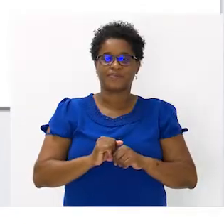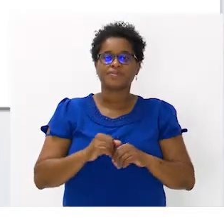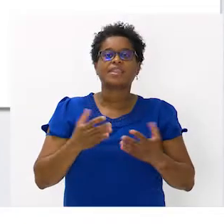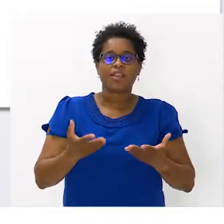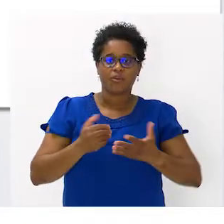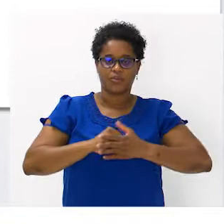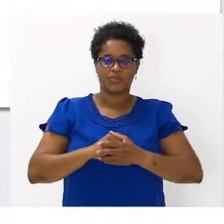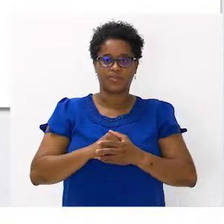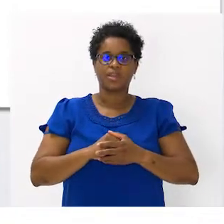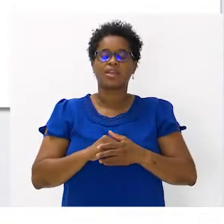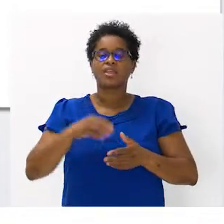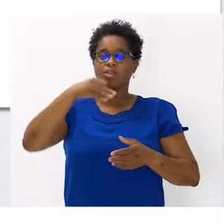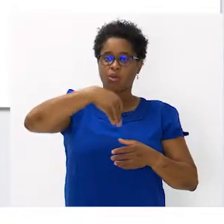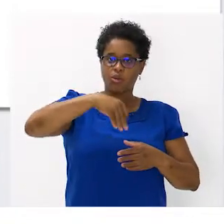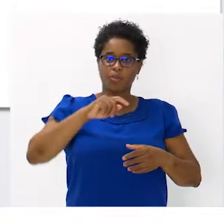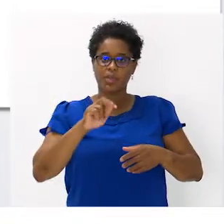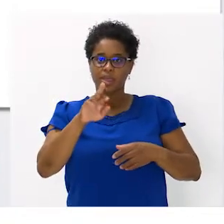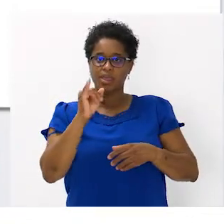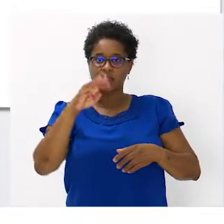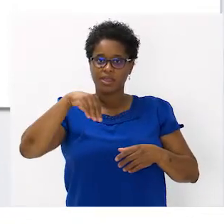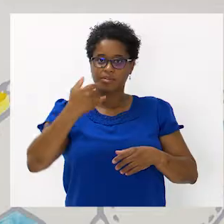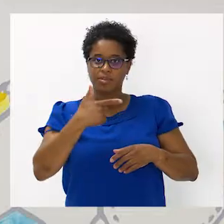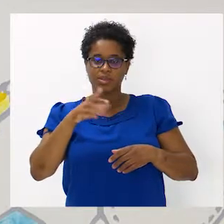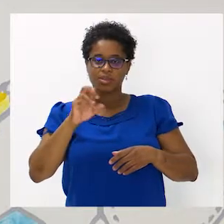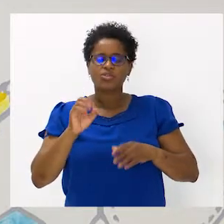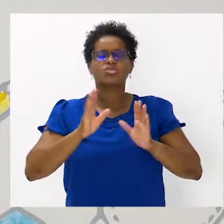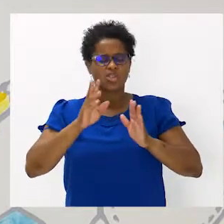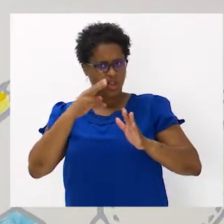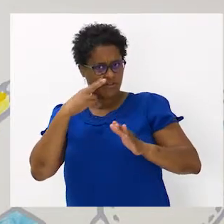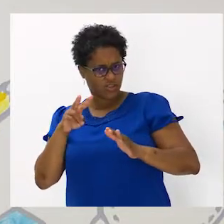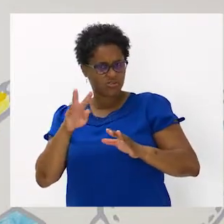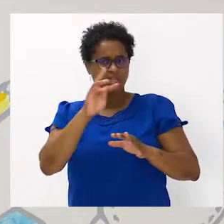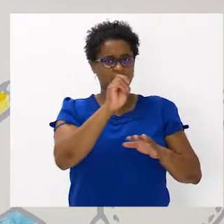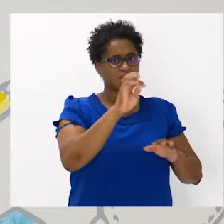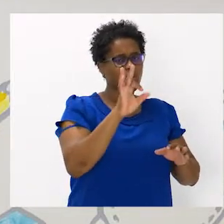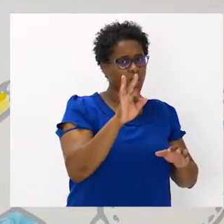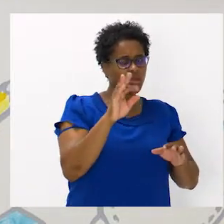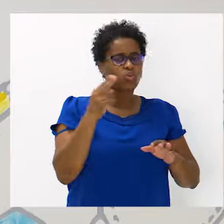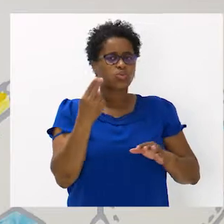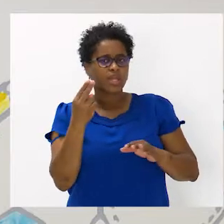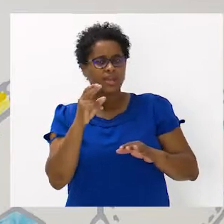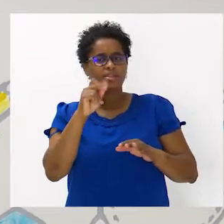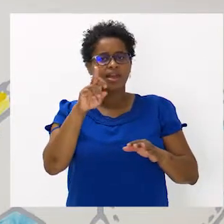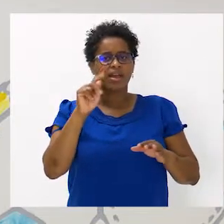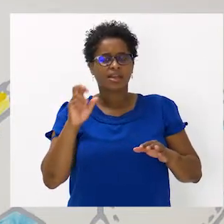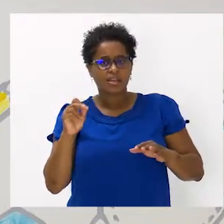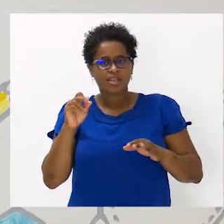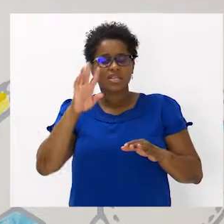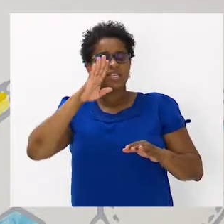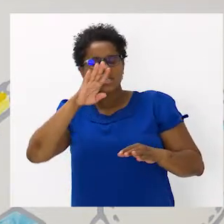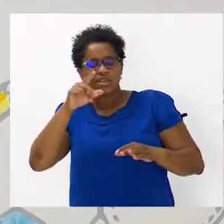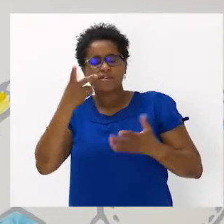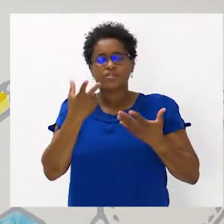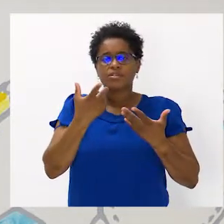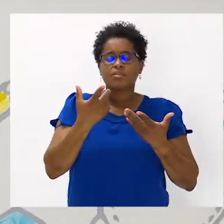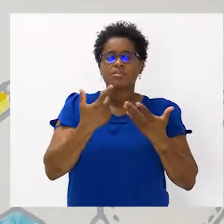34. Então, perímetro já vimos que é 34 unidade de área, ou seja, se for, vamos